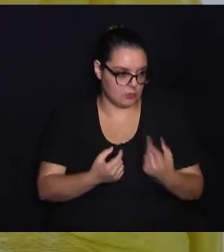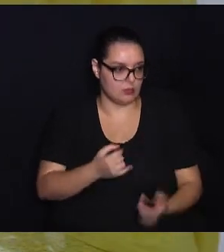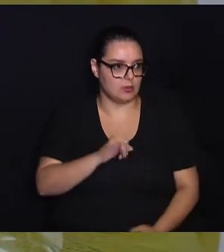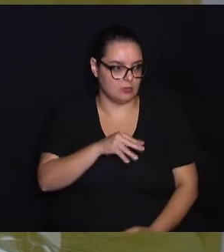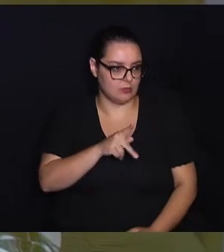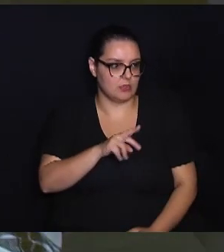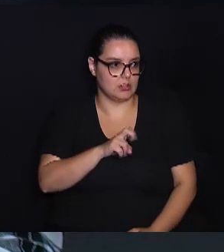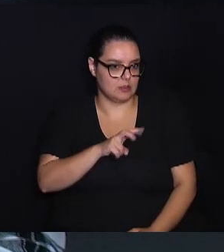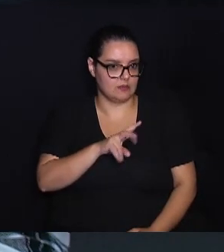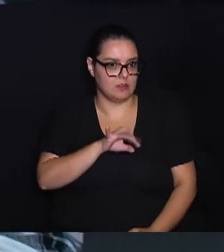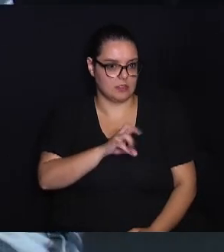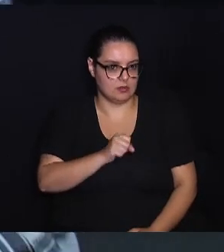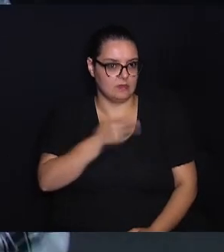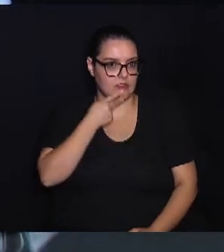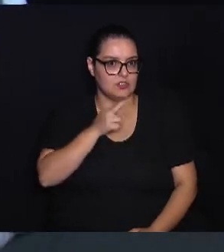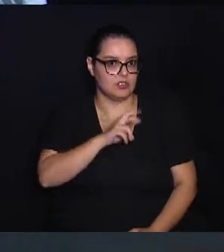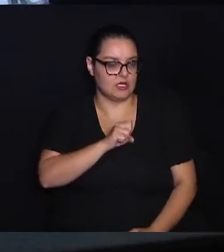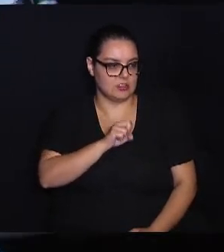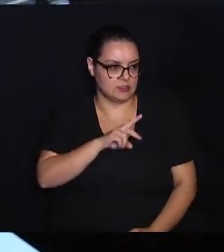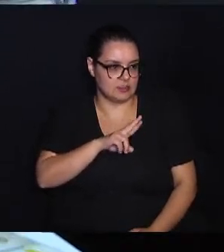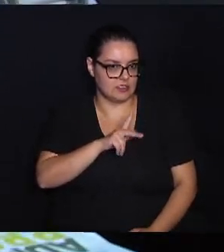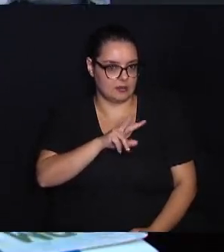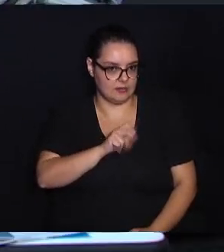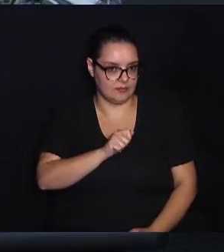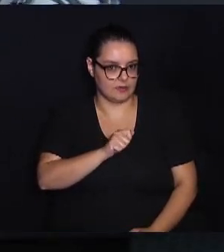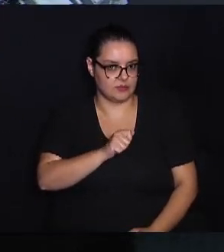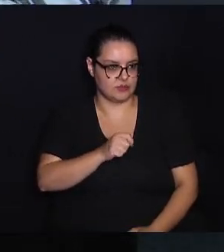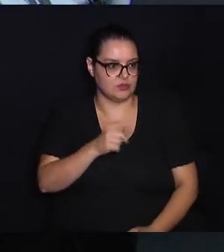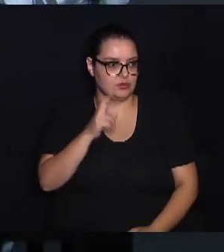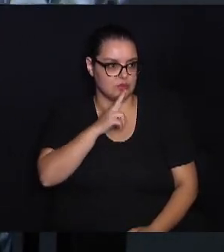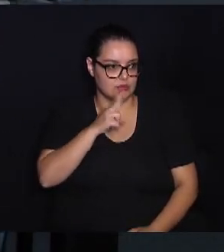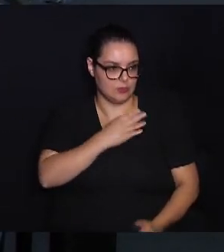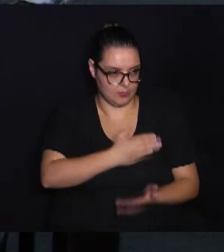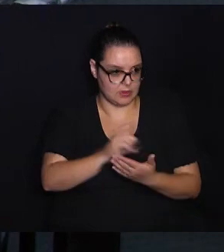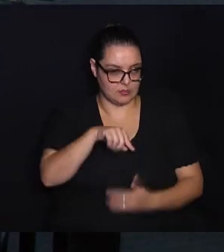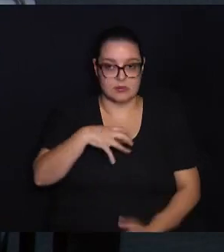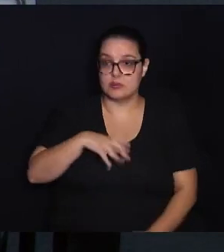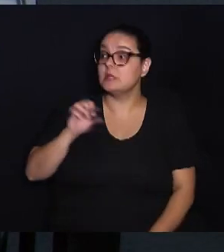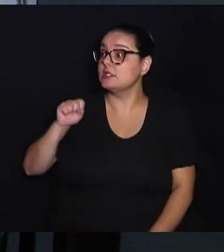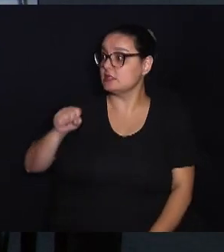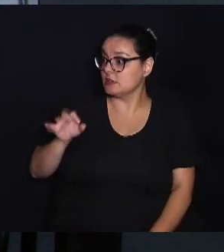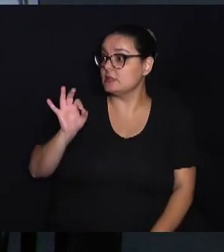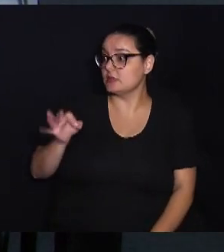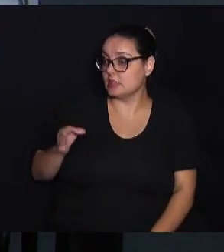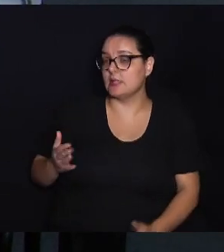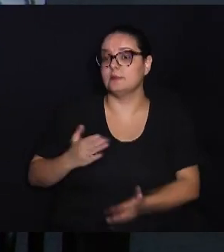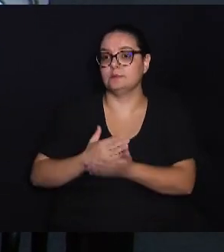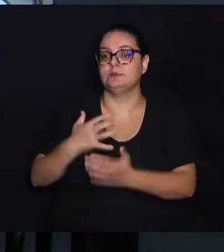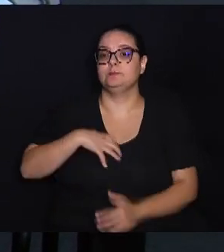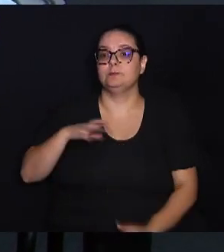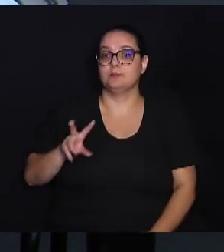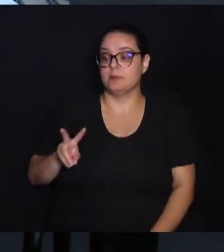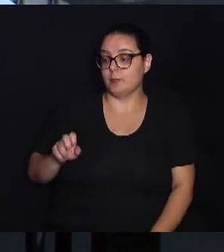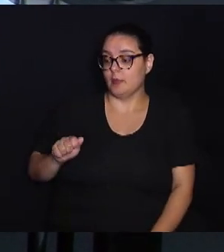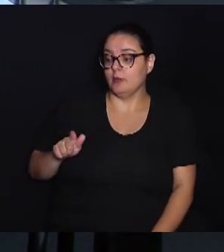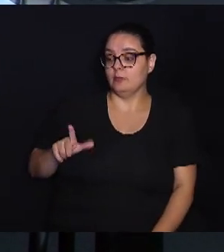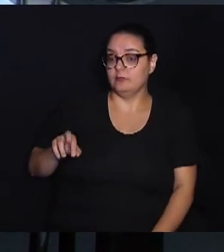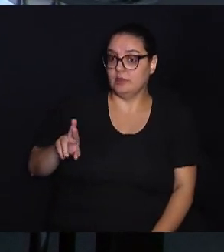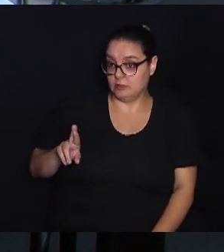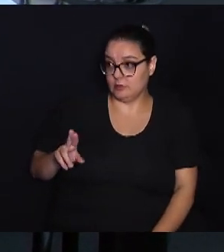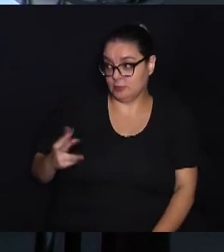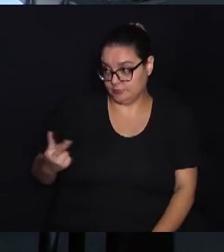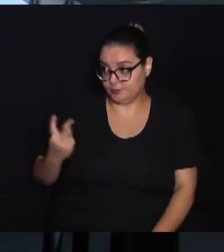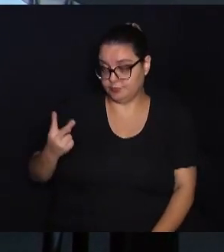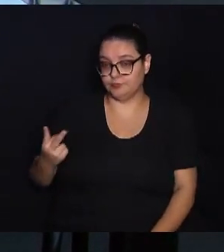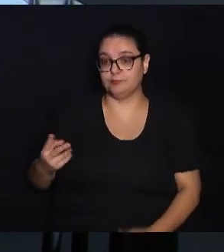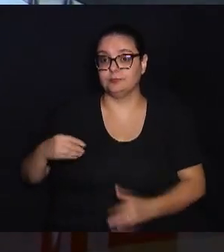para algum imprevisto, para que a gente fala de reserva de emergência. Isso, né? Exatamente. Começa assim. Começa assim, aí você pode estabelecer um valor, né, no